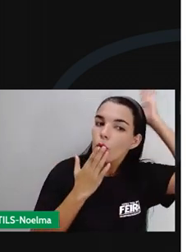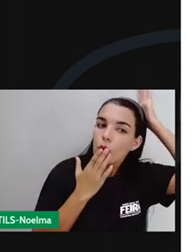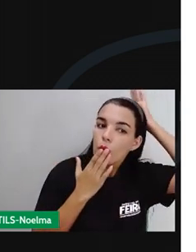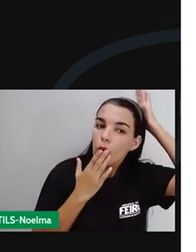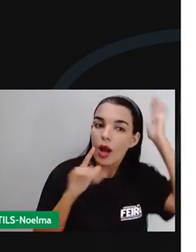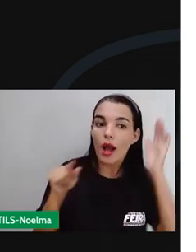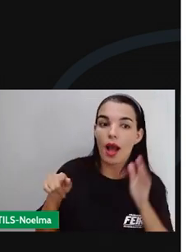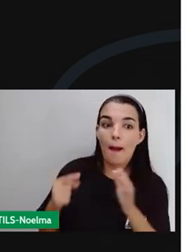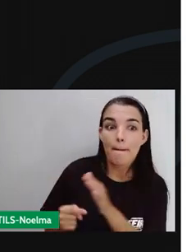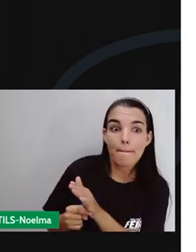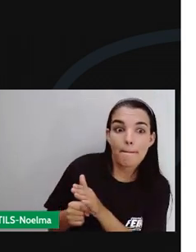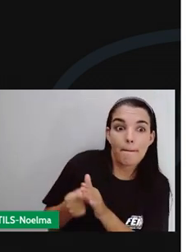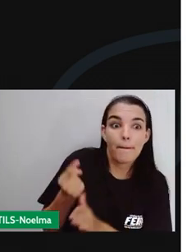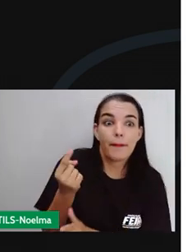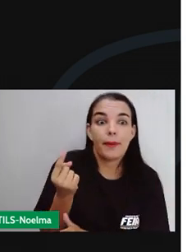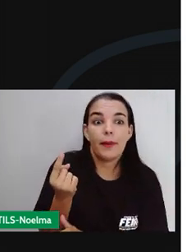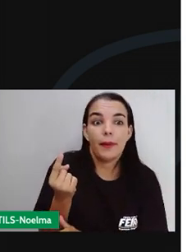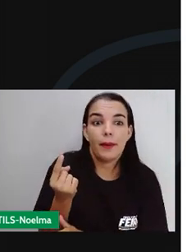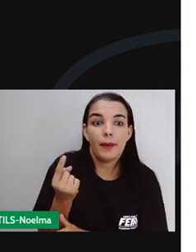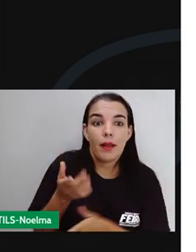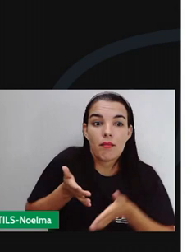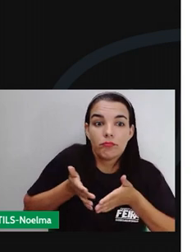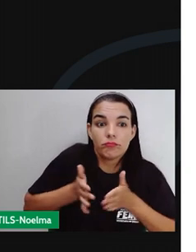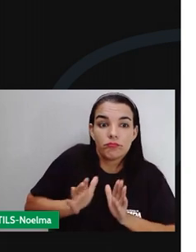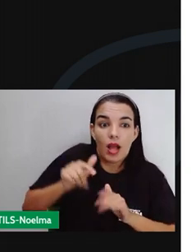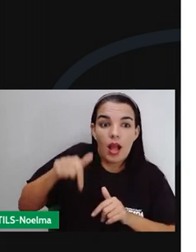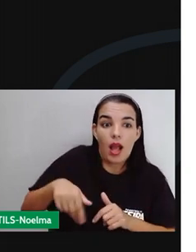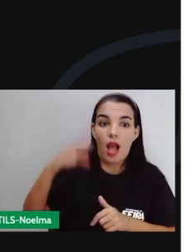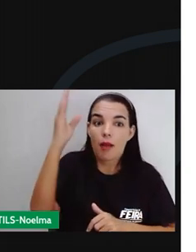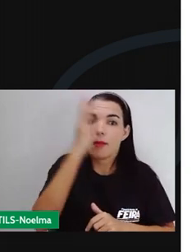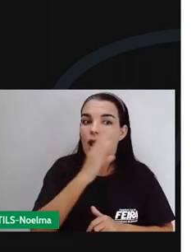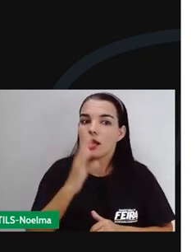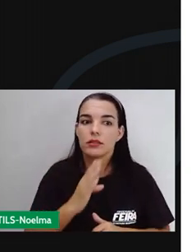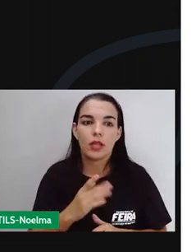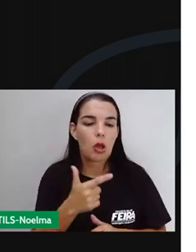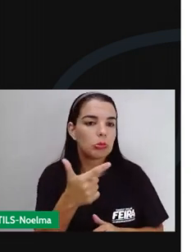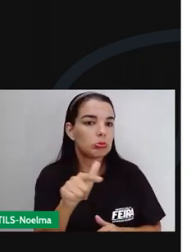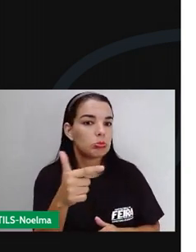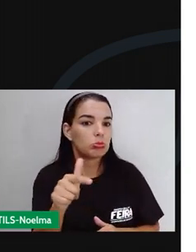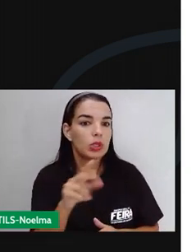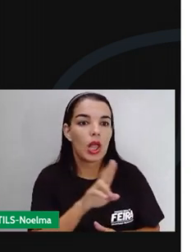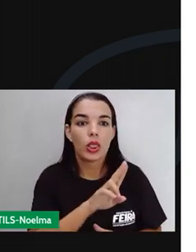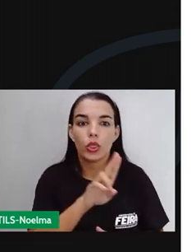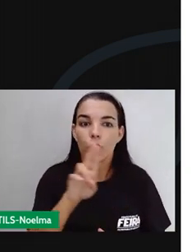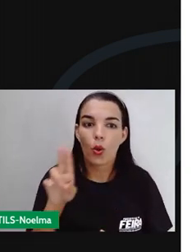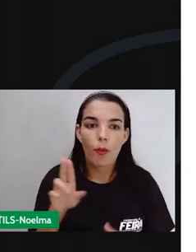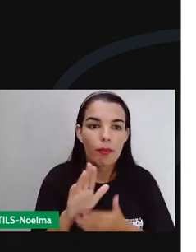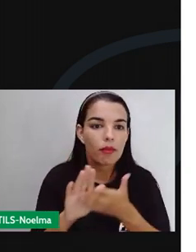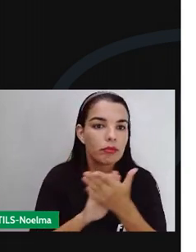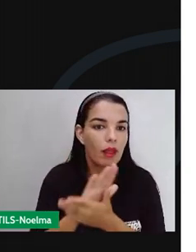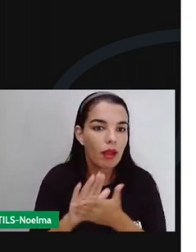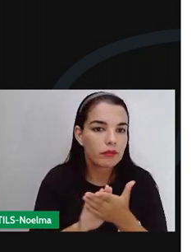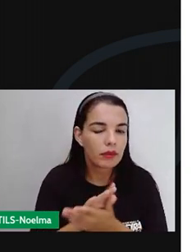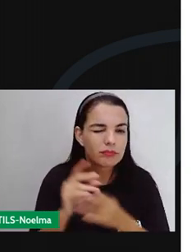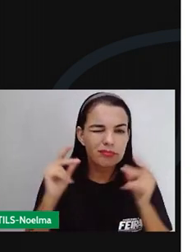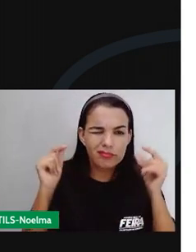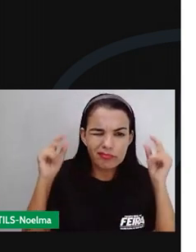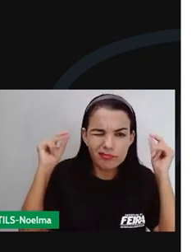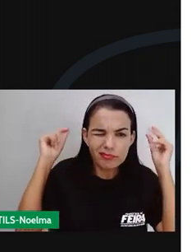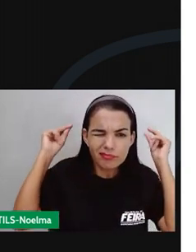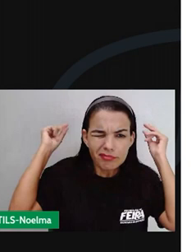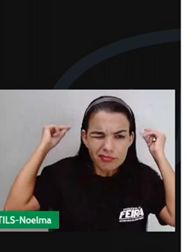habitantes originários do Brasil, quando o território ainda não tinha nem esse nome. Nessa época, antes de